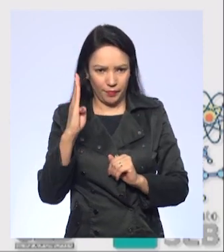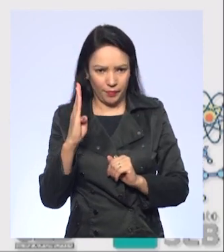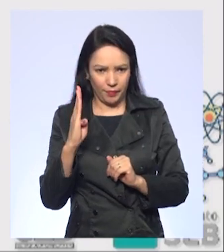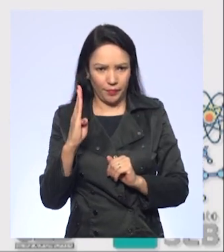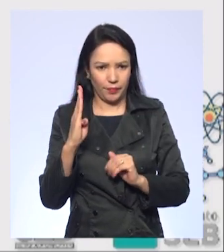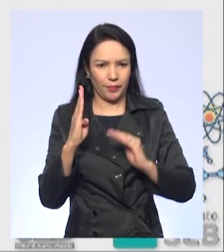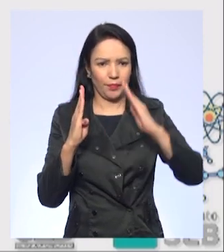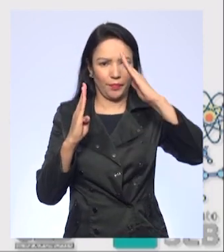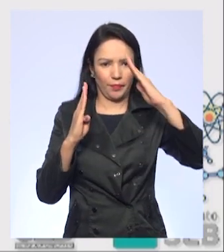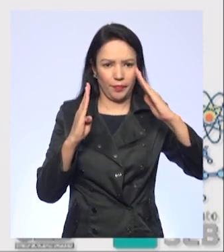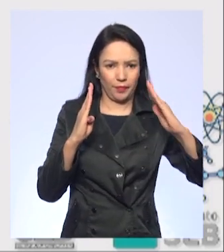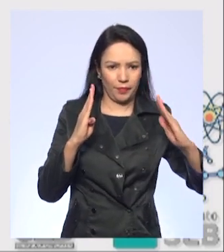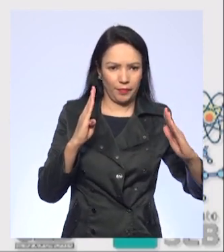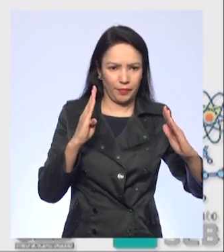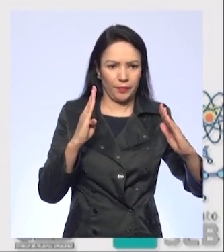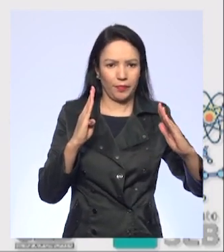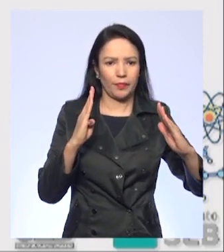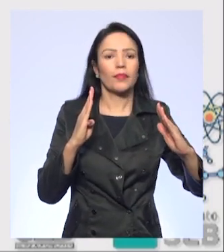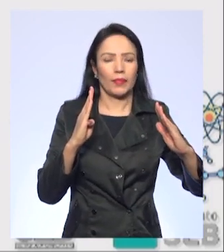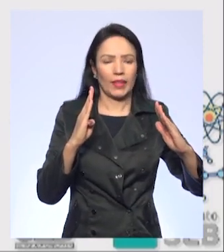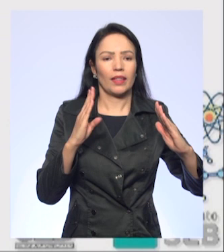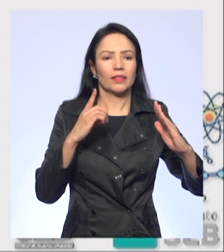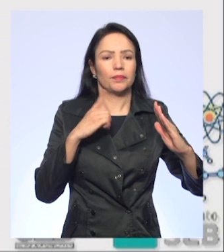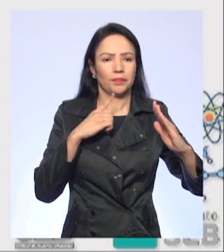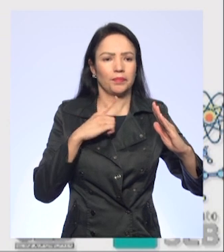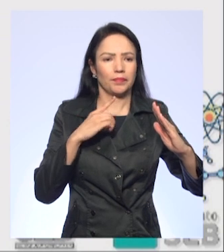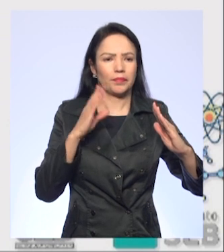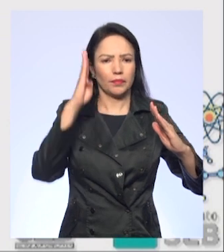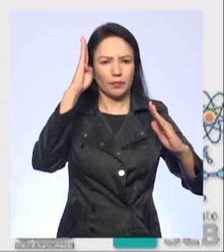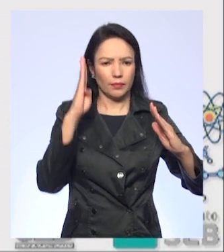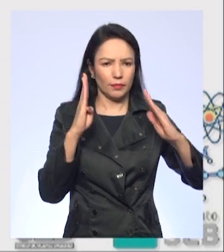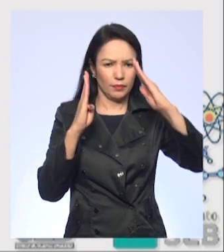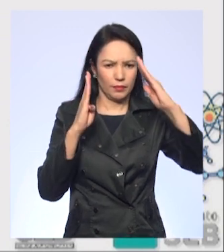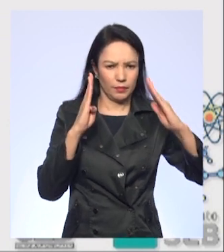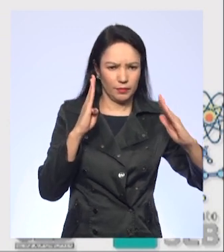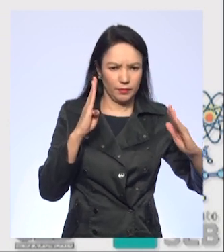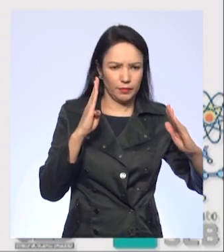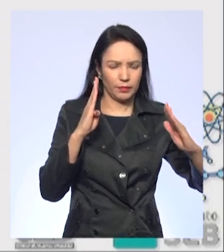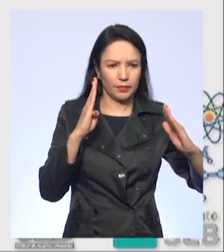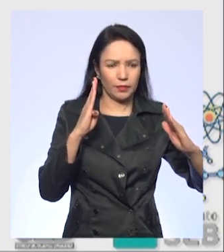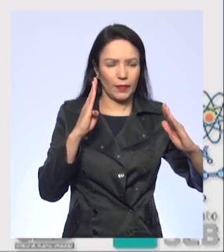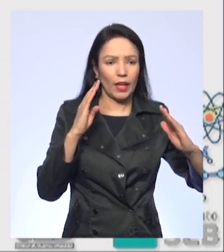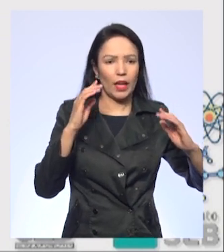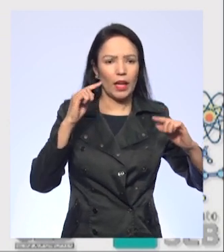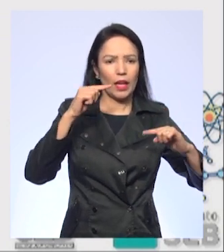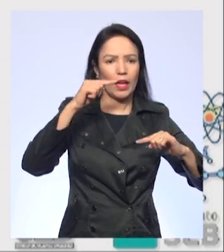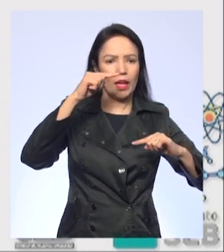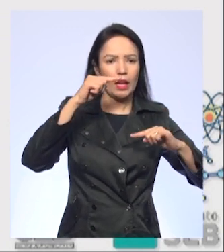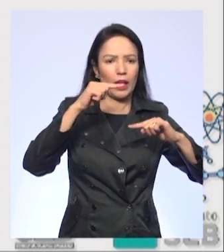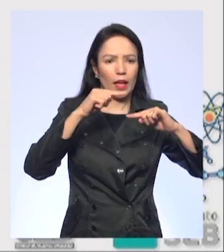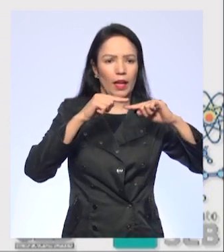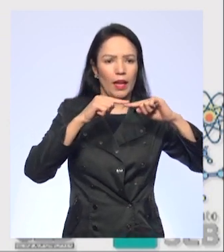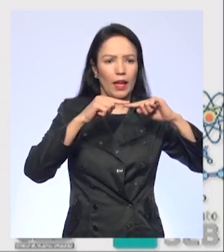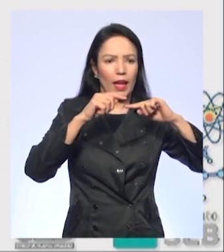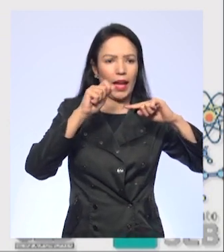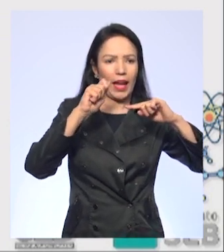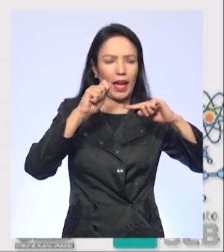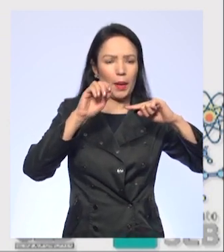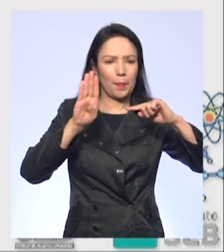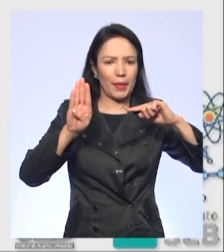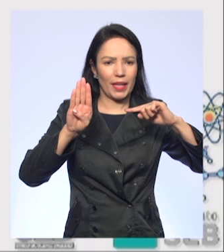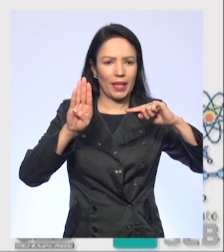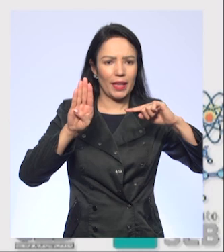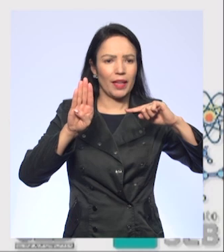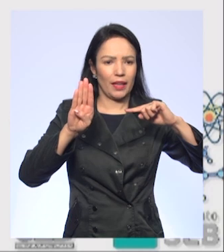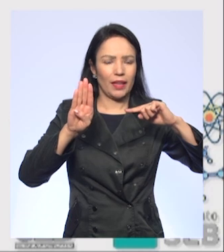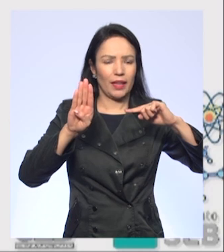são igualmente espaçadas. Você percebeu? A distância entre as retas A e B, eu chamei de Azinho. A distância entre